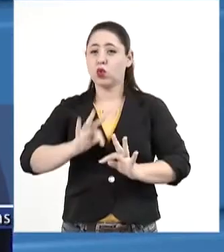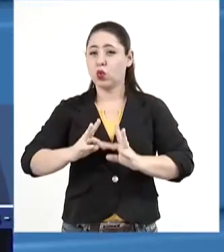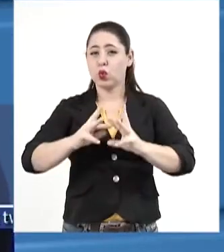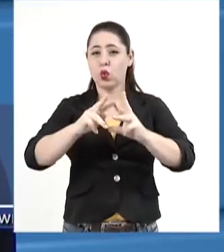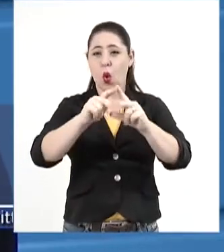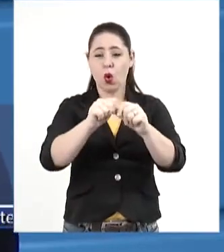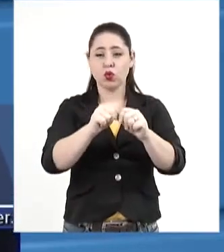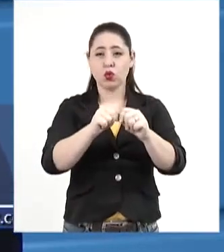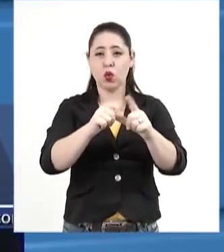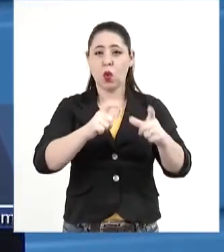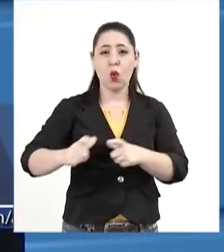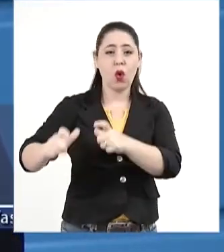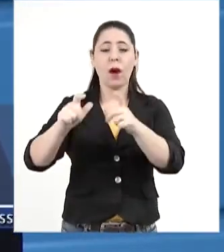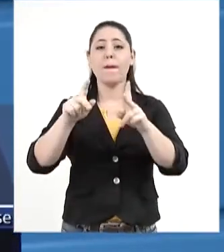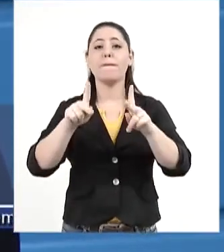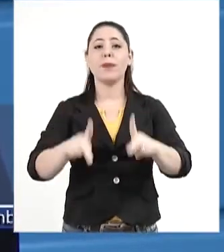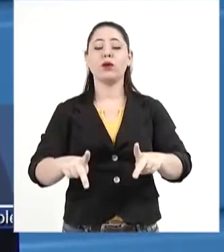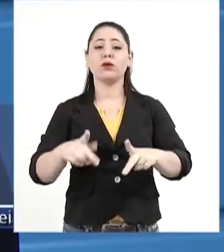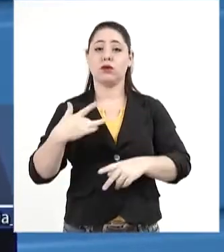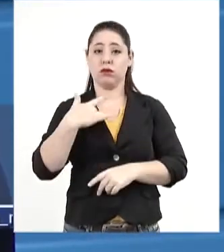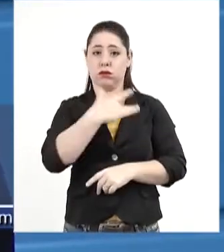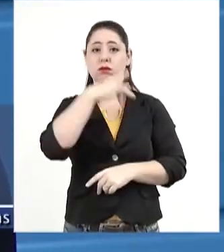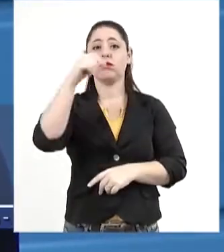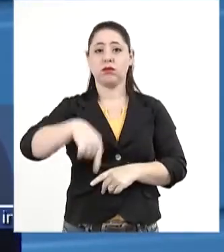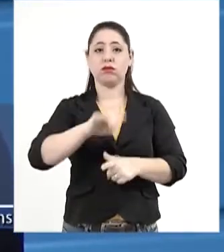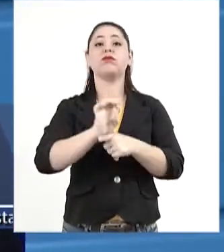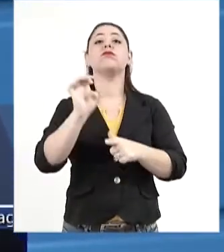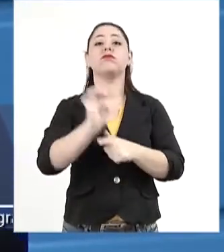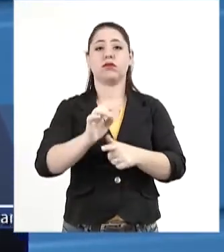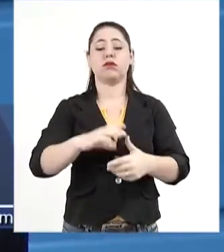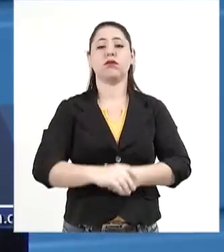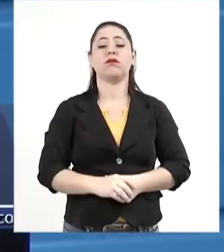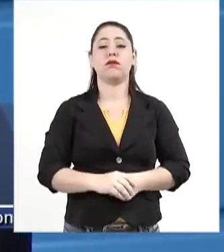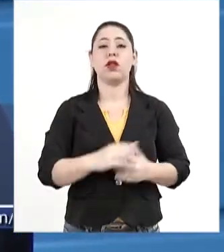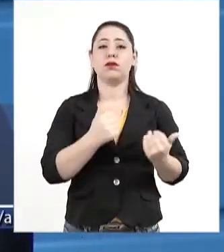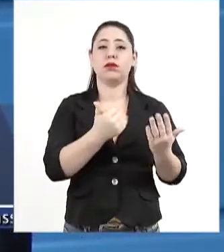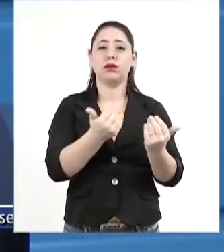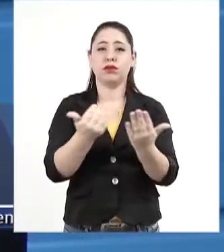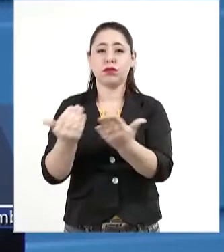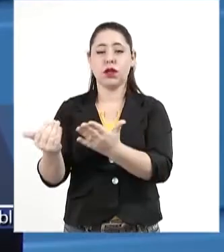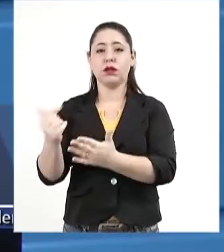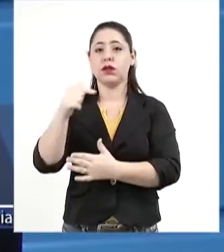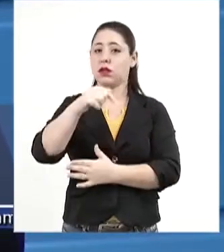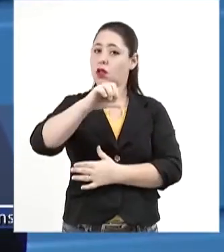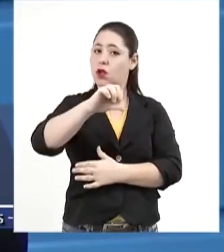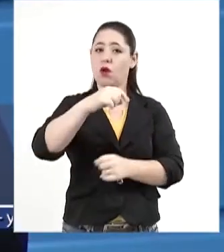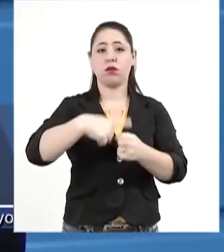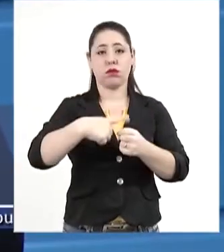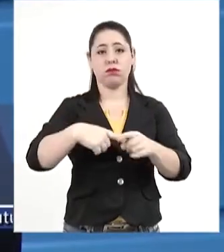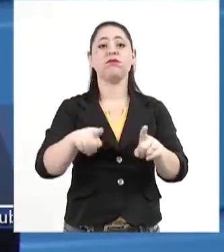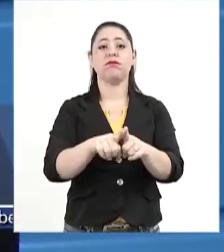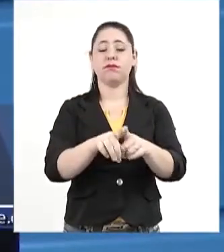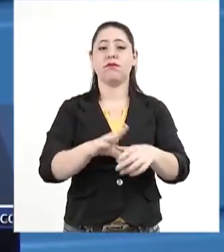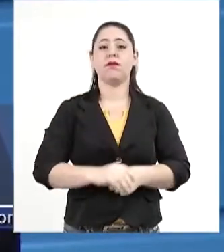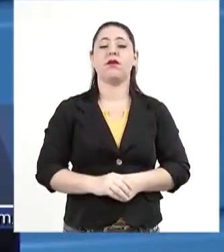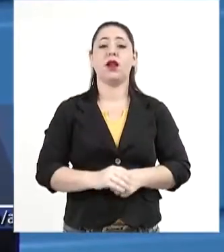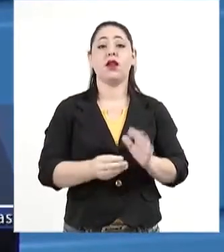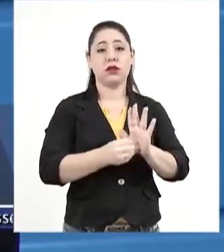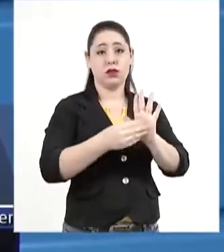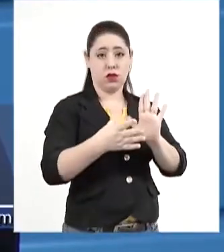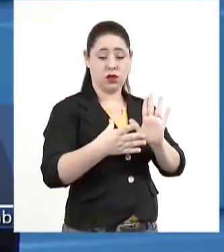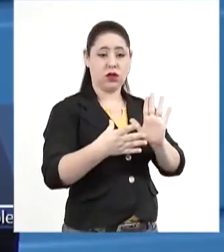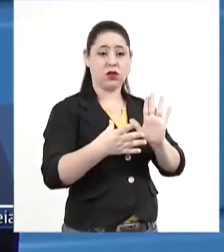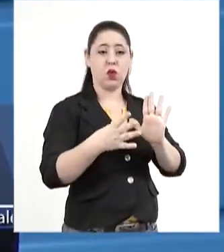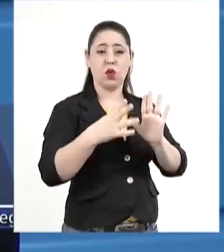atendimento público de saúde em nosso estado, e assim sendo distribuído nos 79 municípios. E as demais